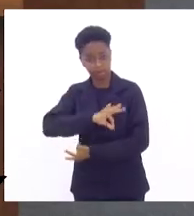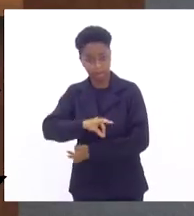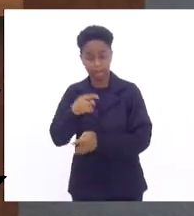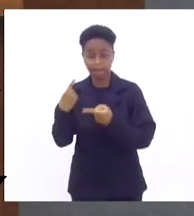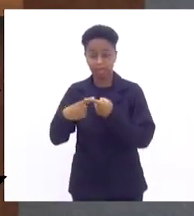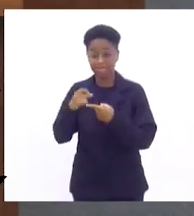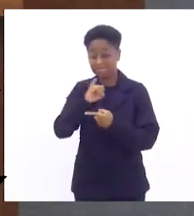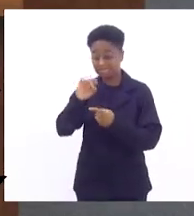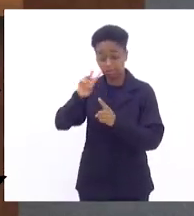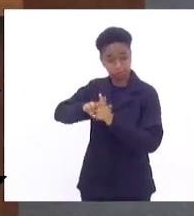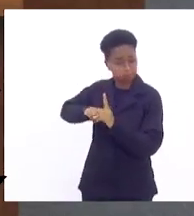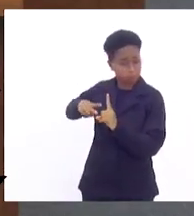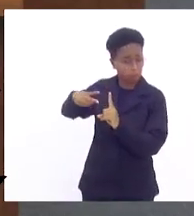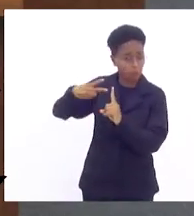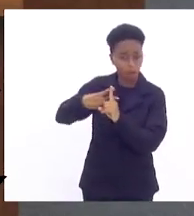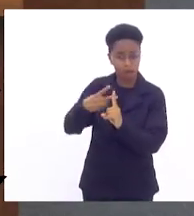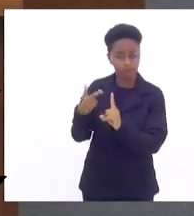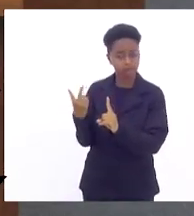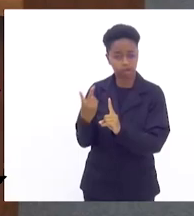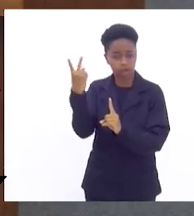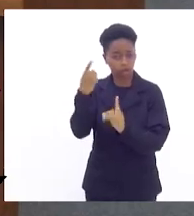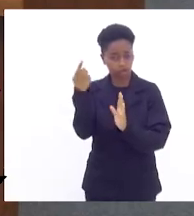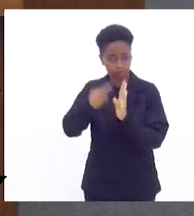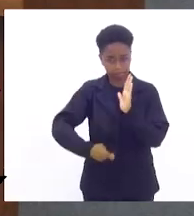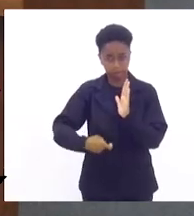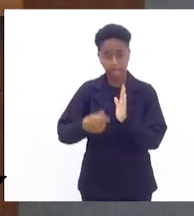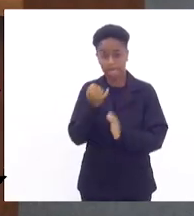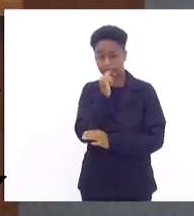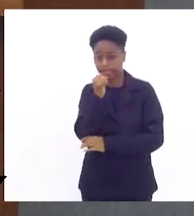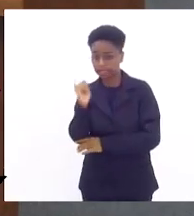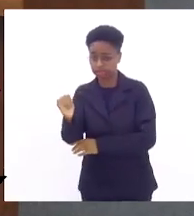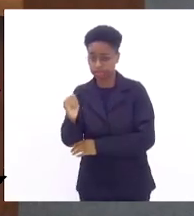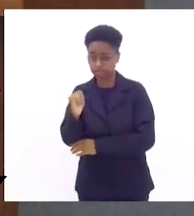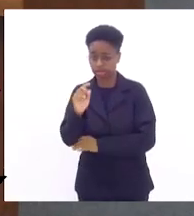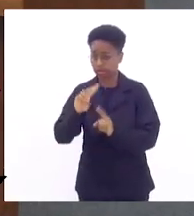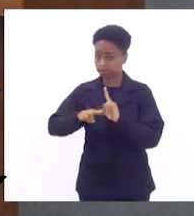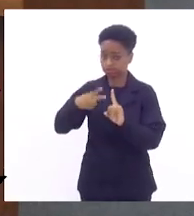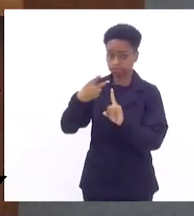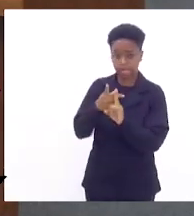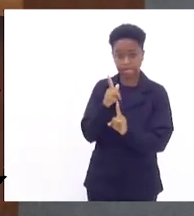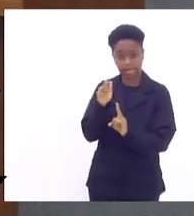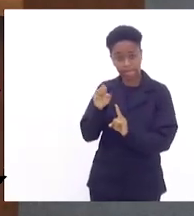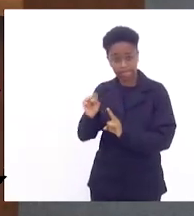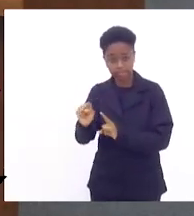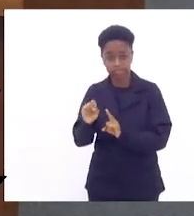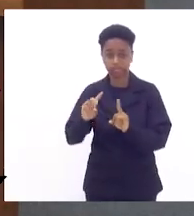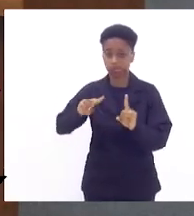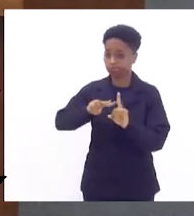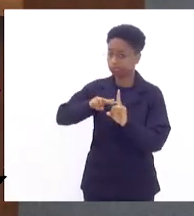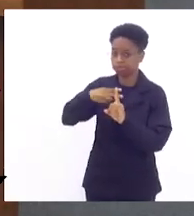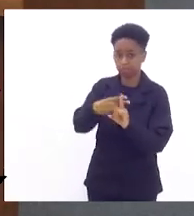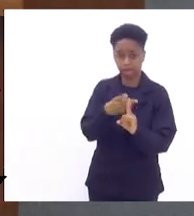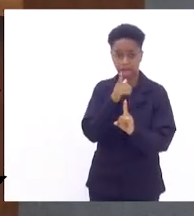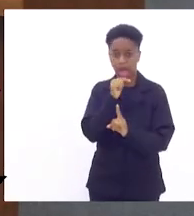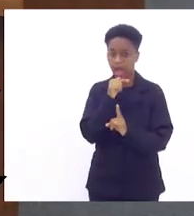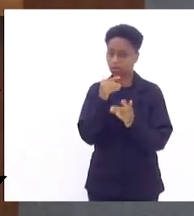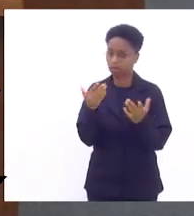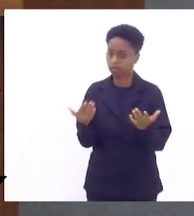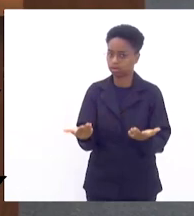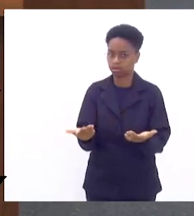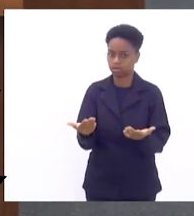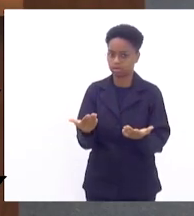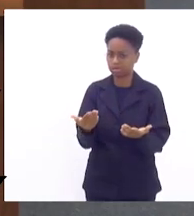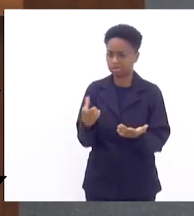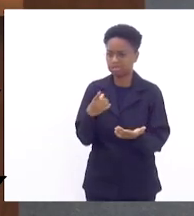acresce o valor da tarifa de energia, o valor da tarifa de gás e o valor da tarifa de água, o que